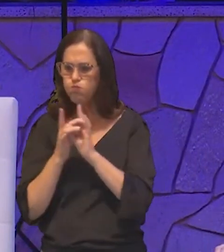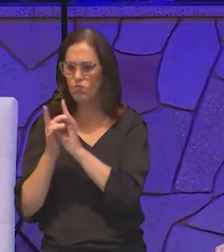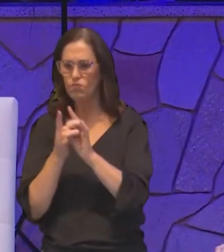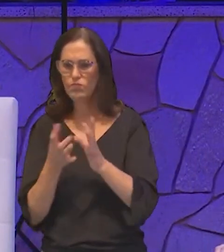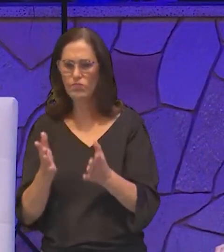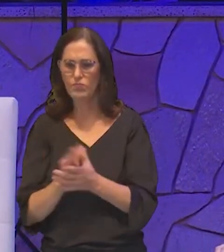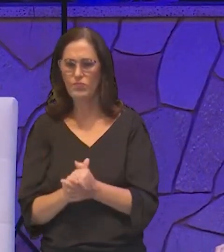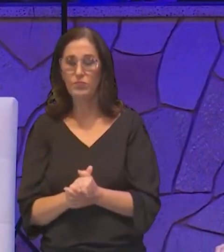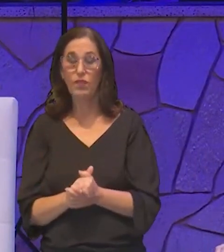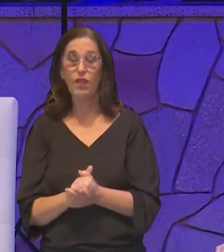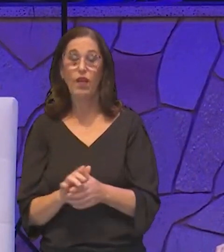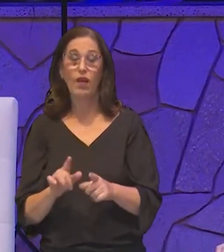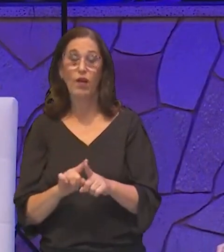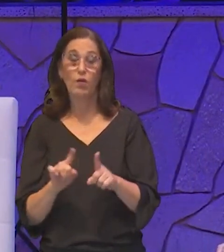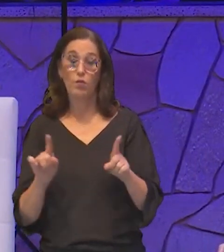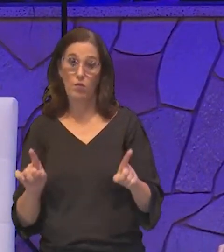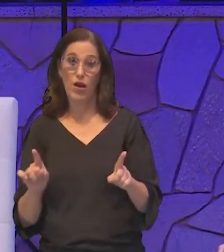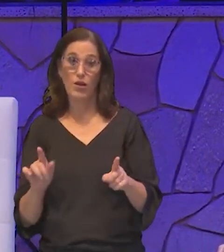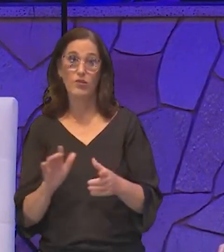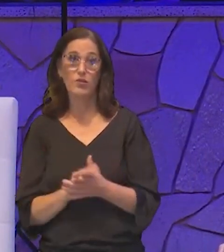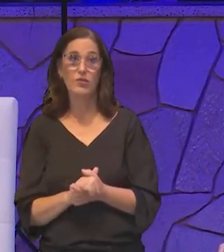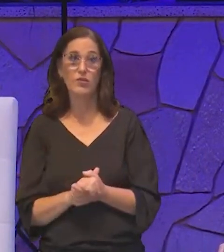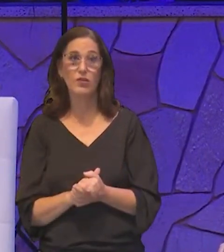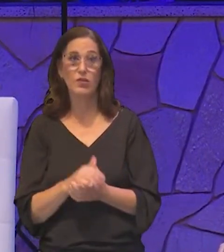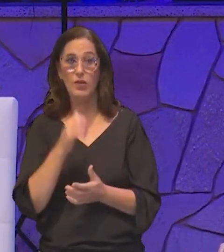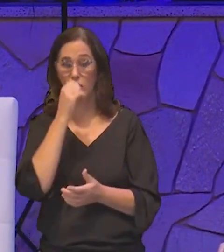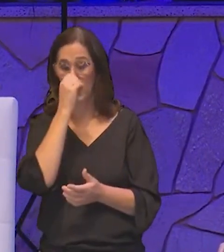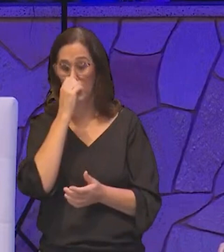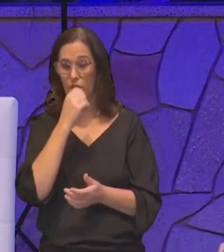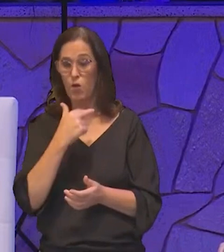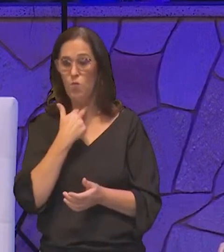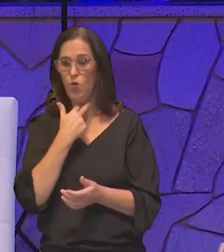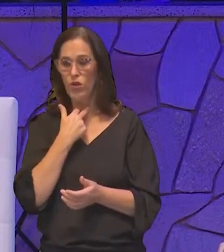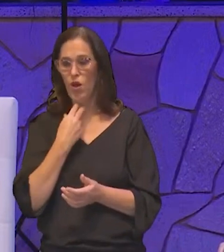Mas nós não temos que viver dessa forma,